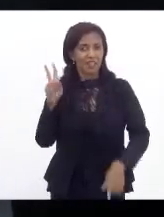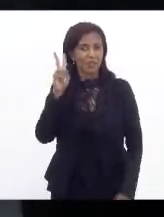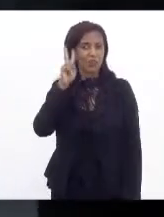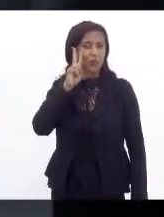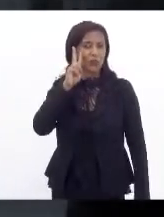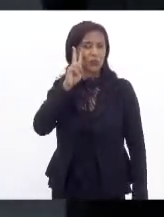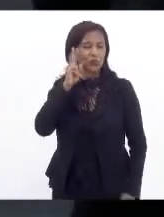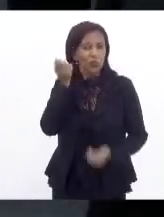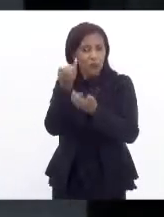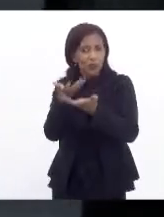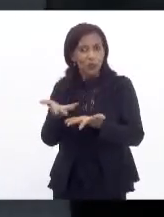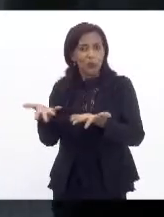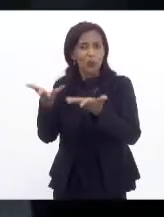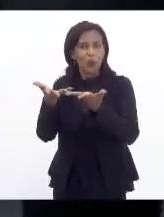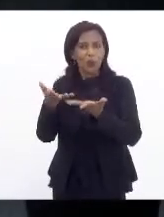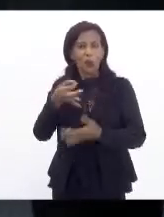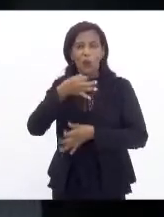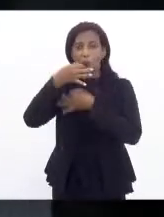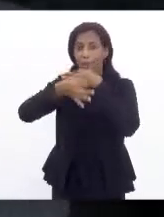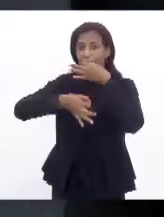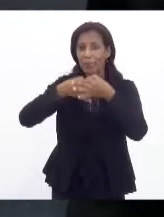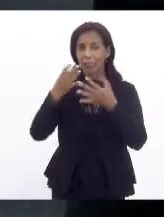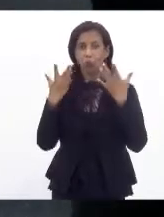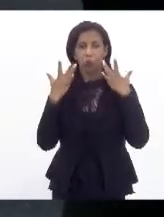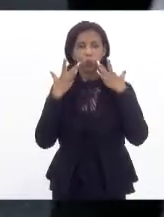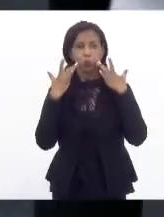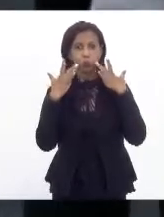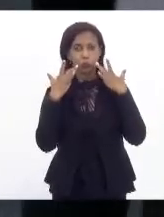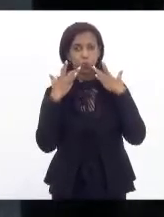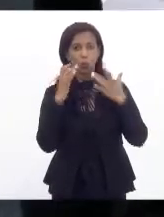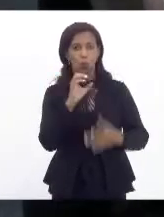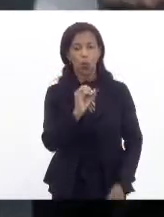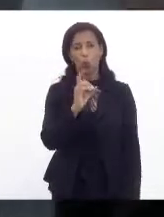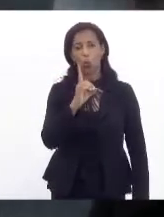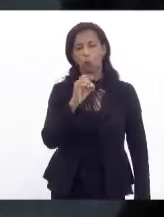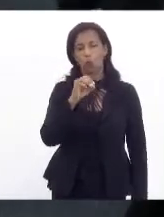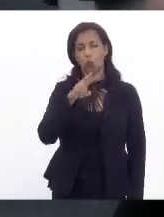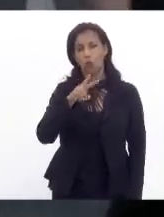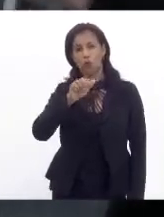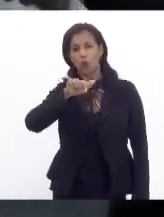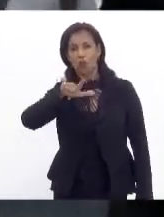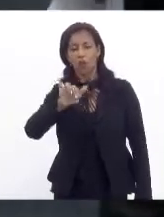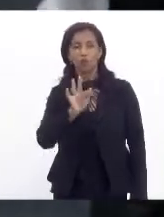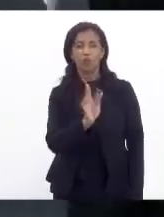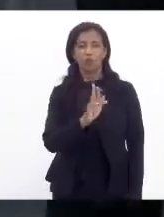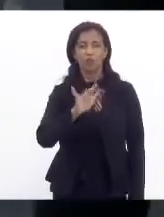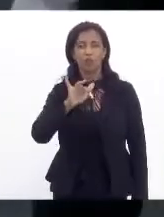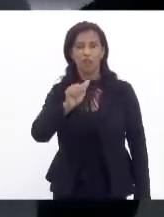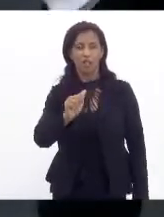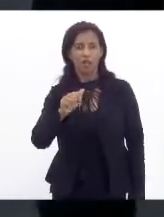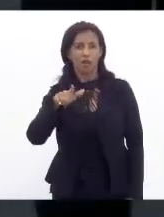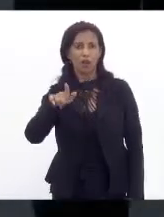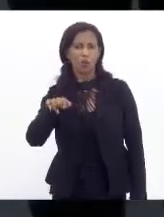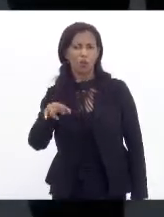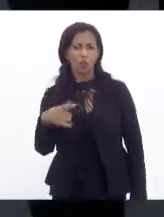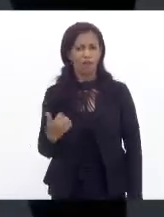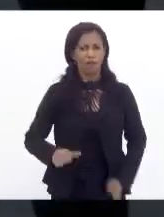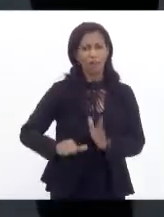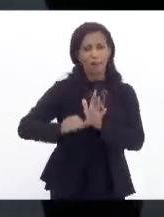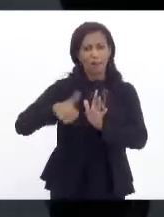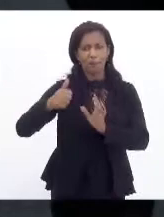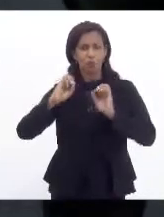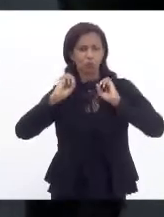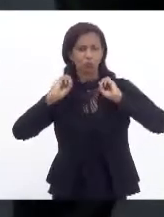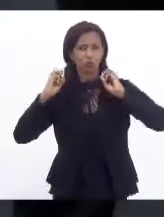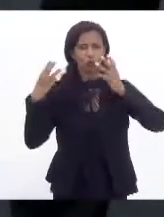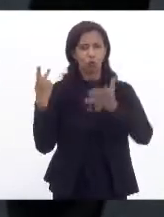histórico espetáculo Opinião, do Oduvaldo Viana Filho, Ferreira Goulart, que foi o primeiro grande espetáculo